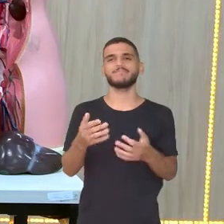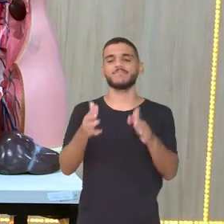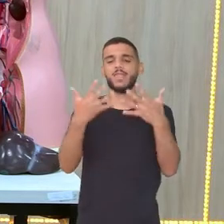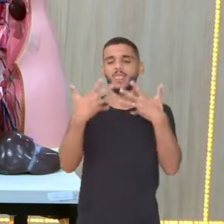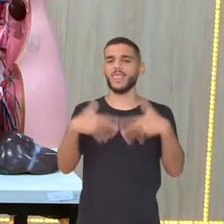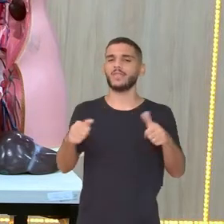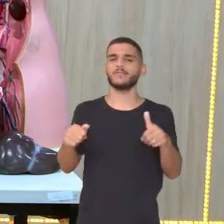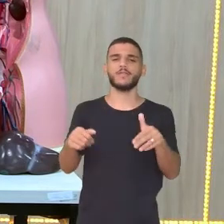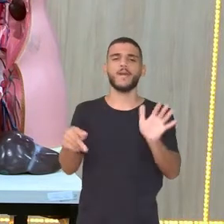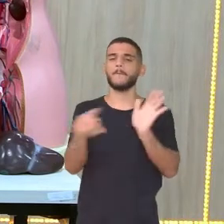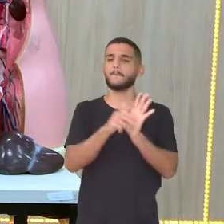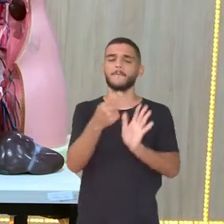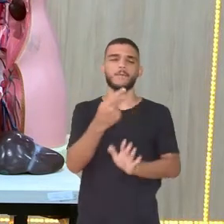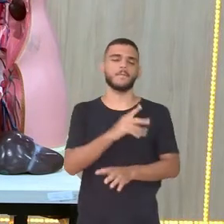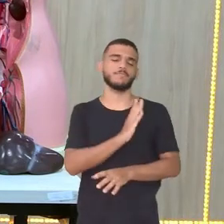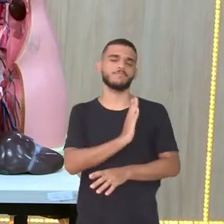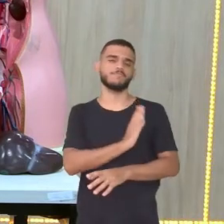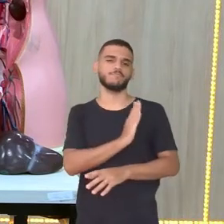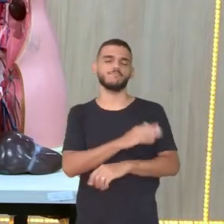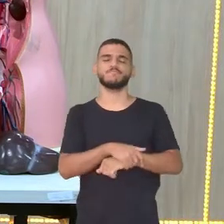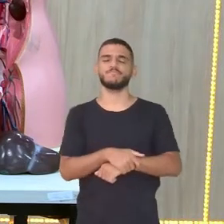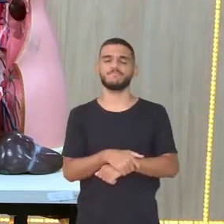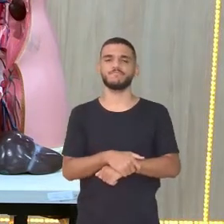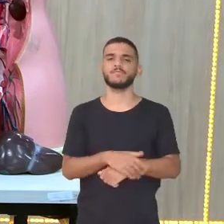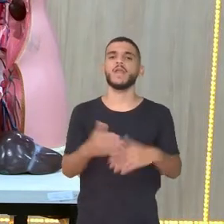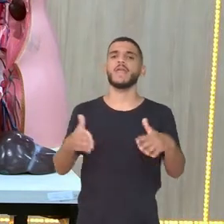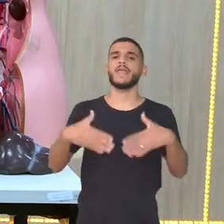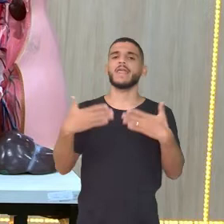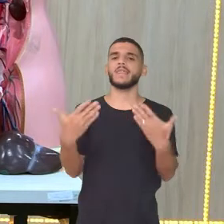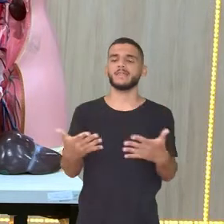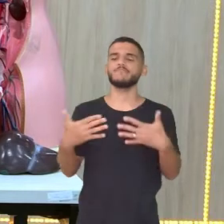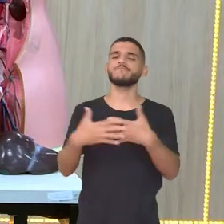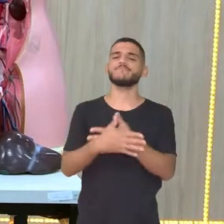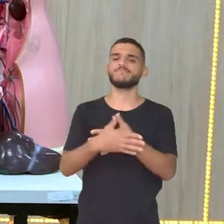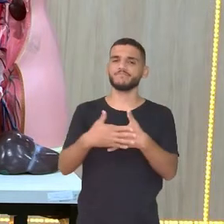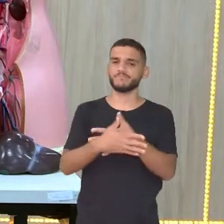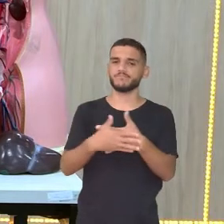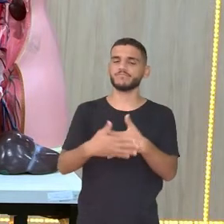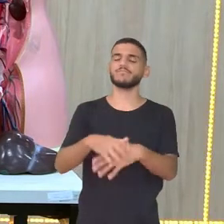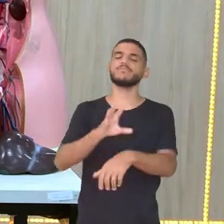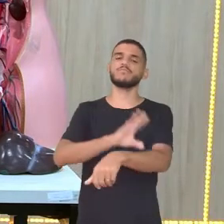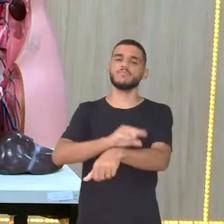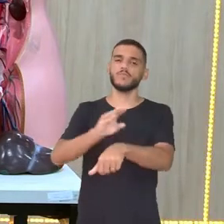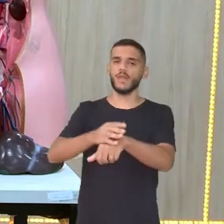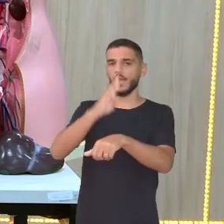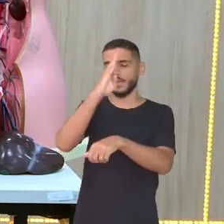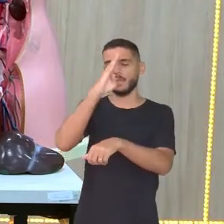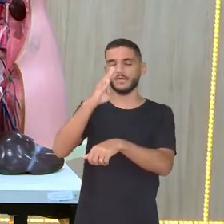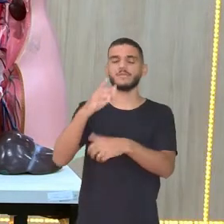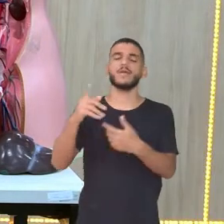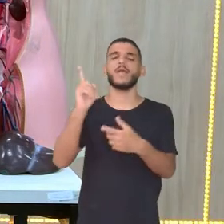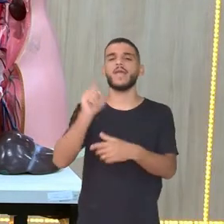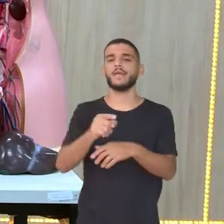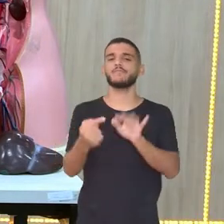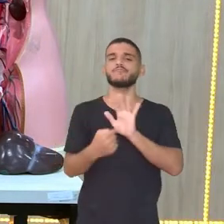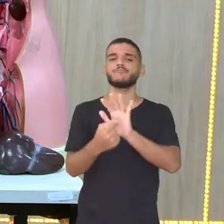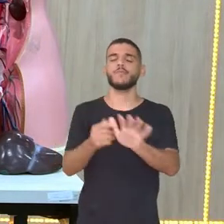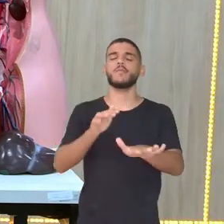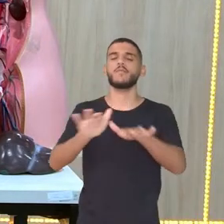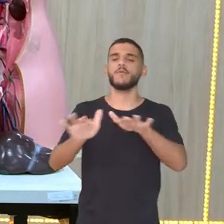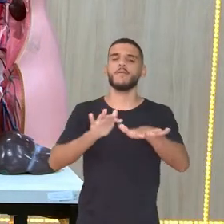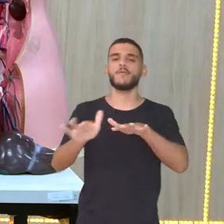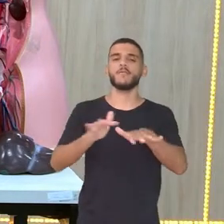gente aí está vendo que os tecidos musculares, uma das principais características é apresentar esses movimentos,